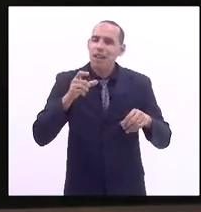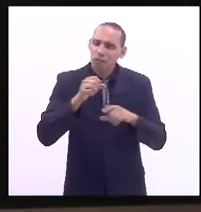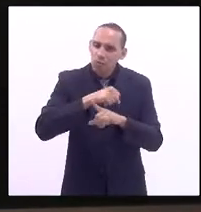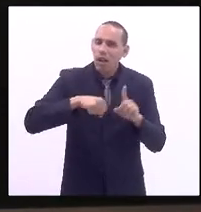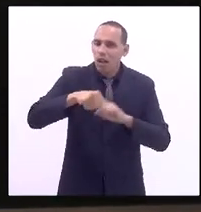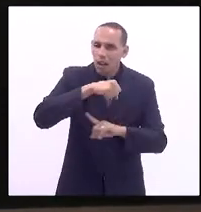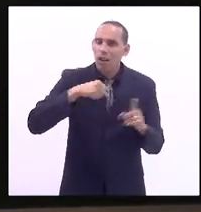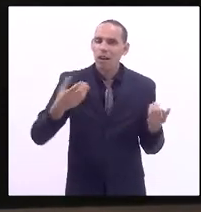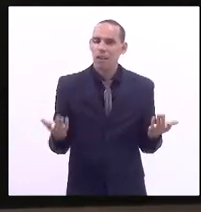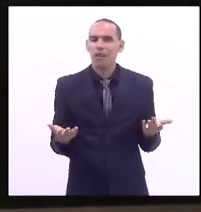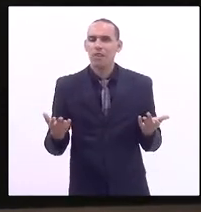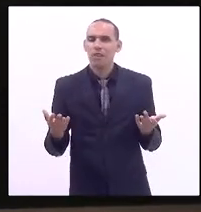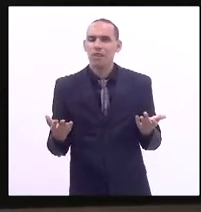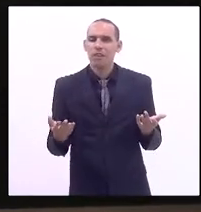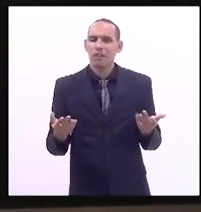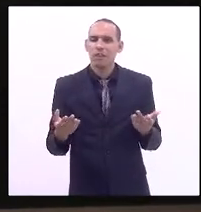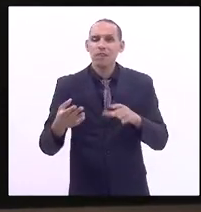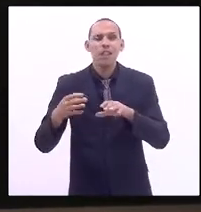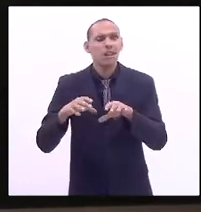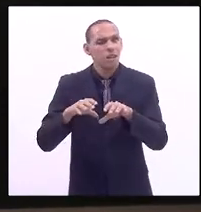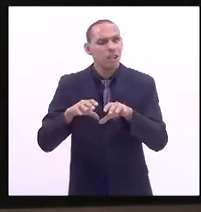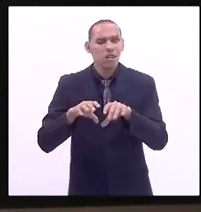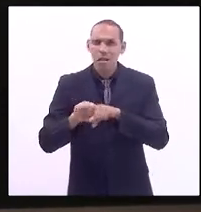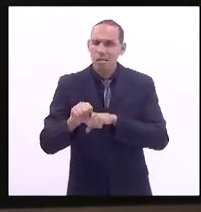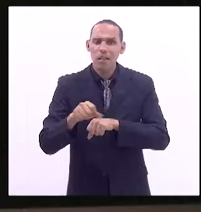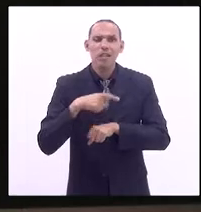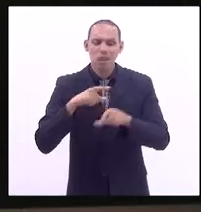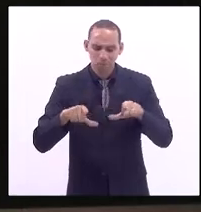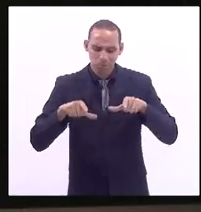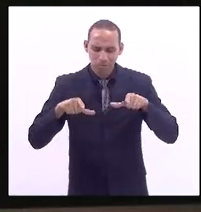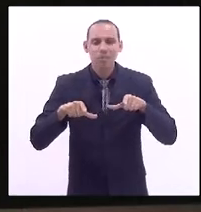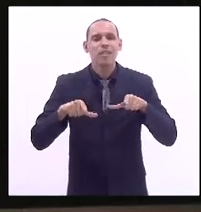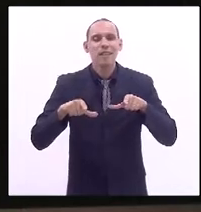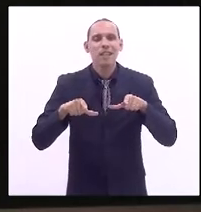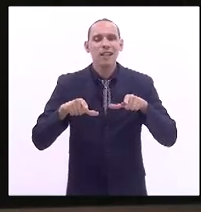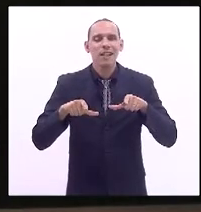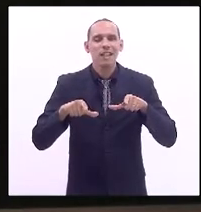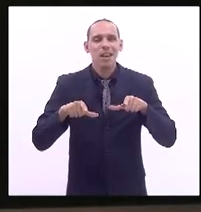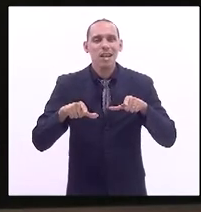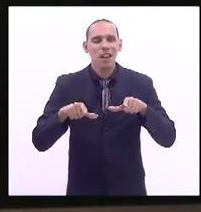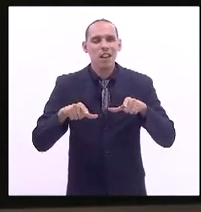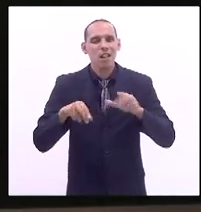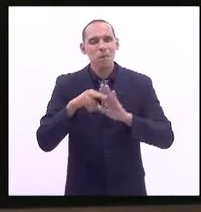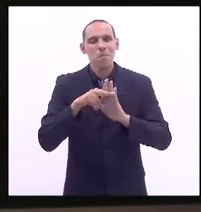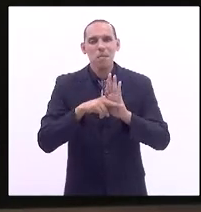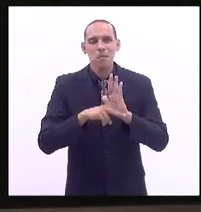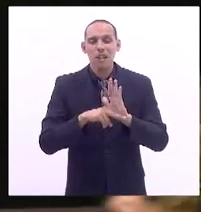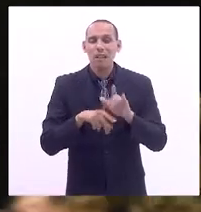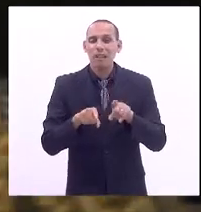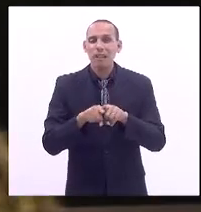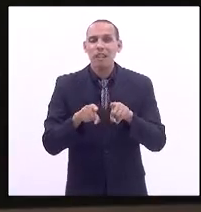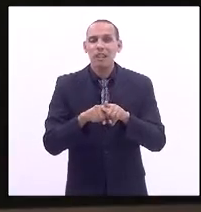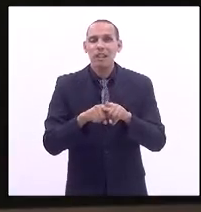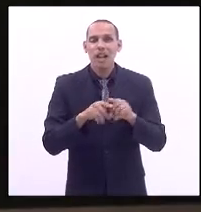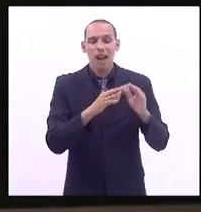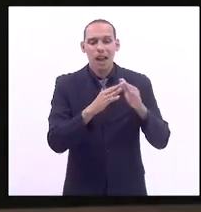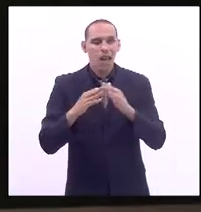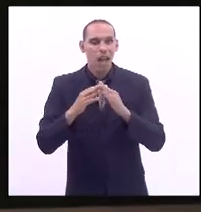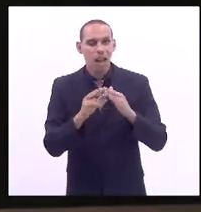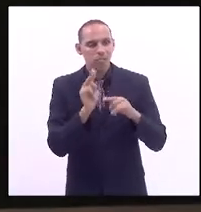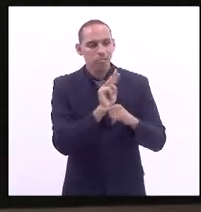né um seus diplomas normativos com seus institutos voltados para a guarda da moradia